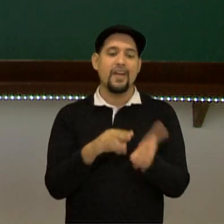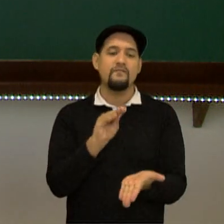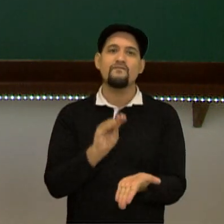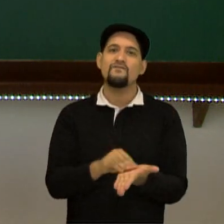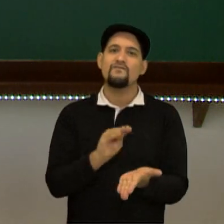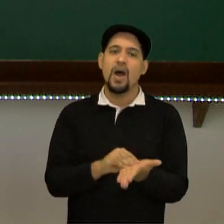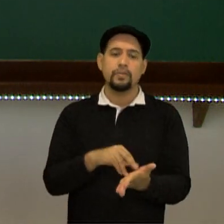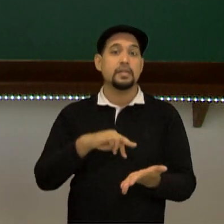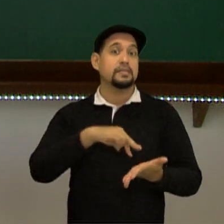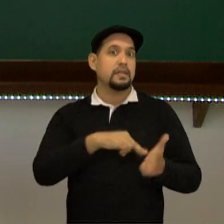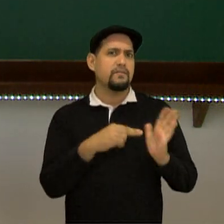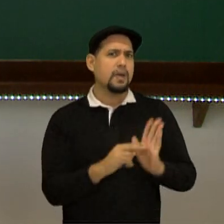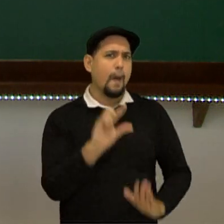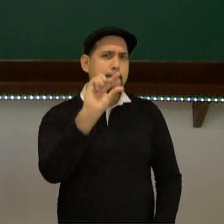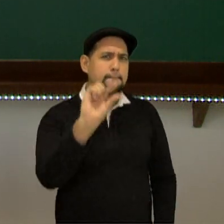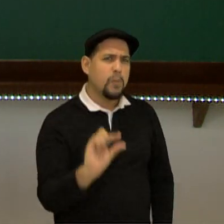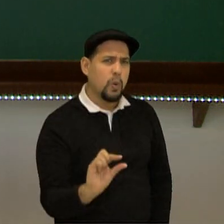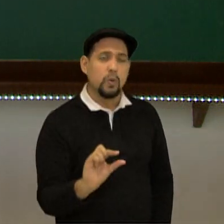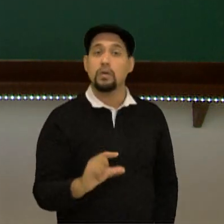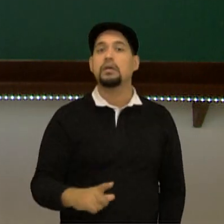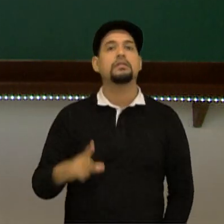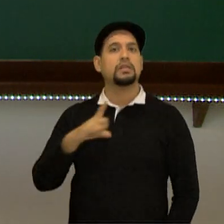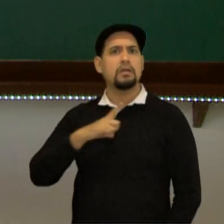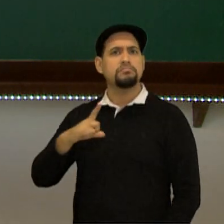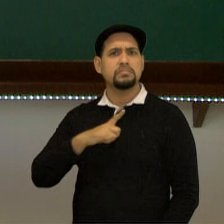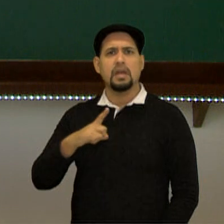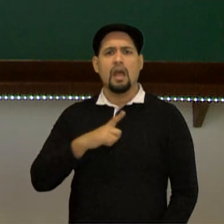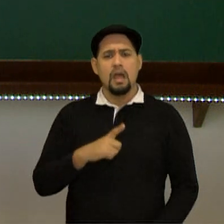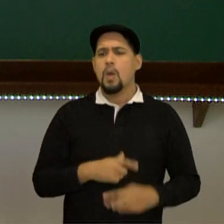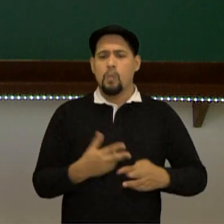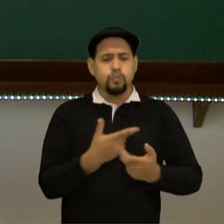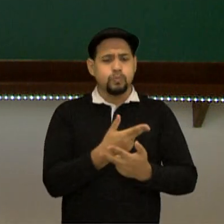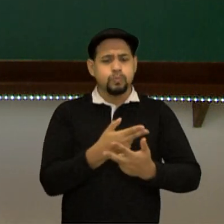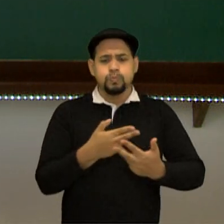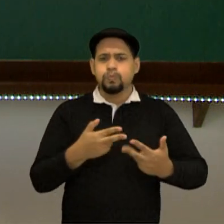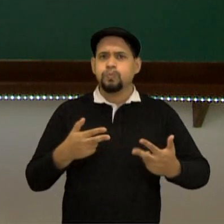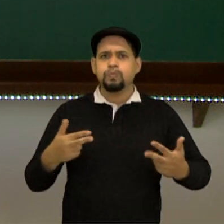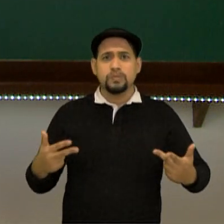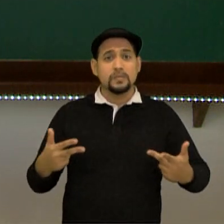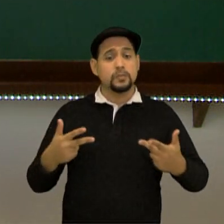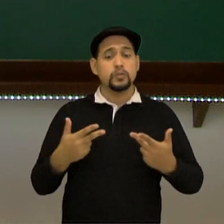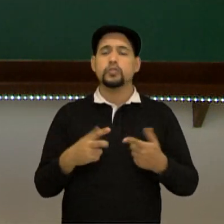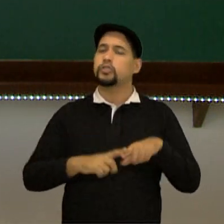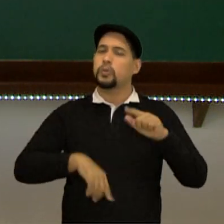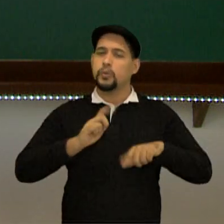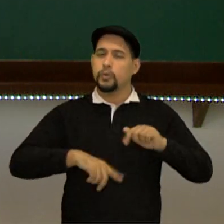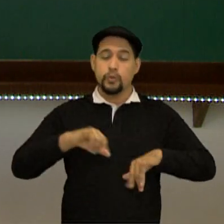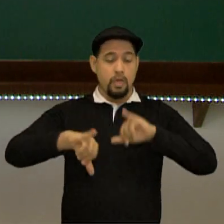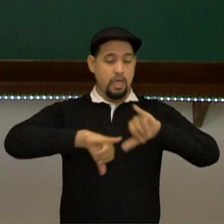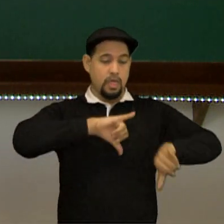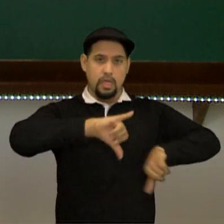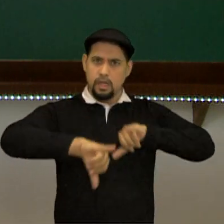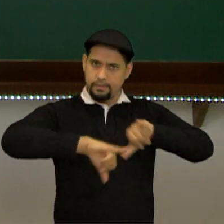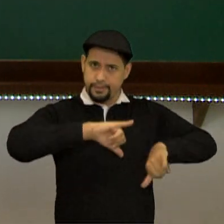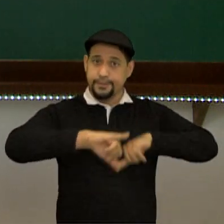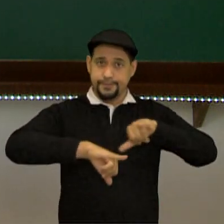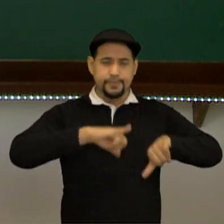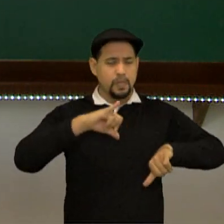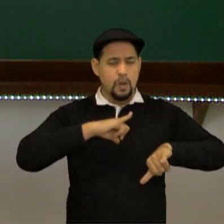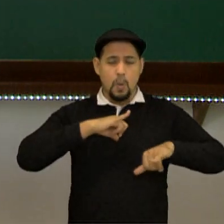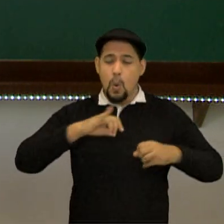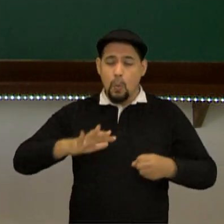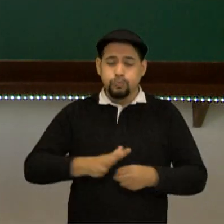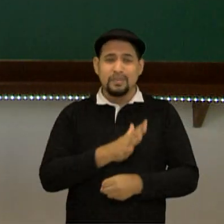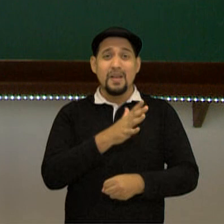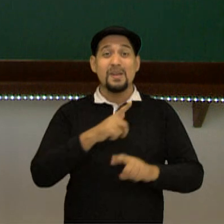pouco. Então, há uma demanda de produtos químicos e